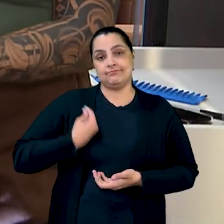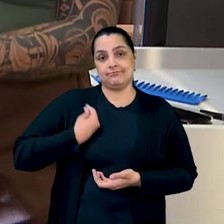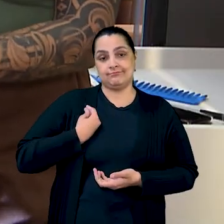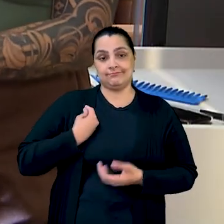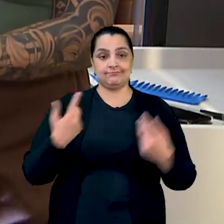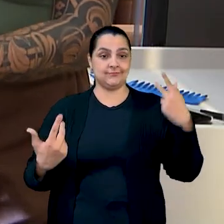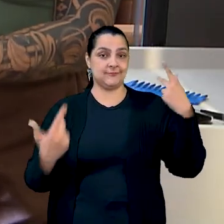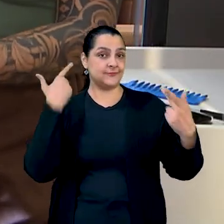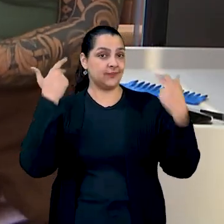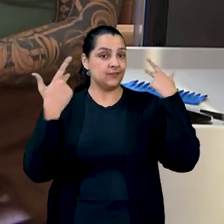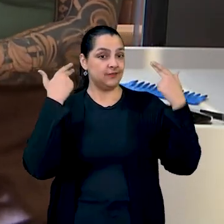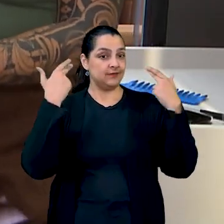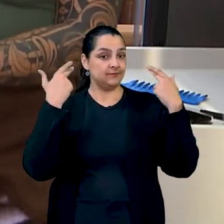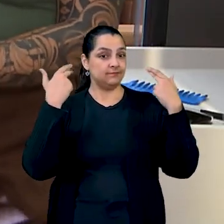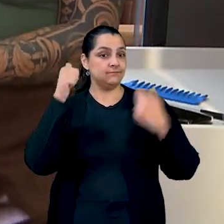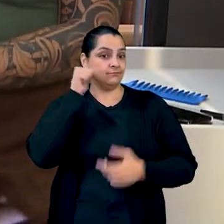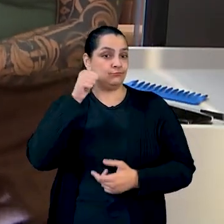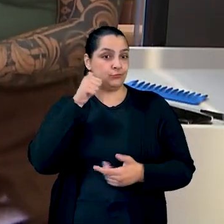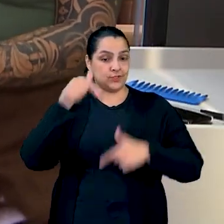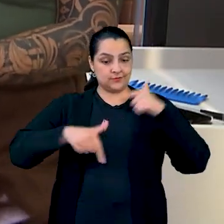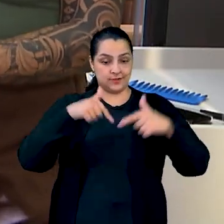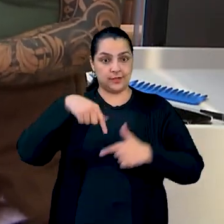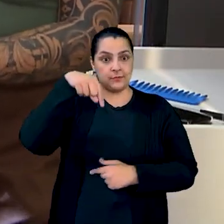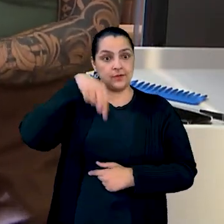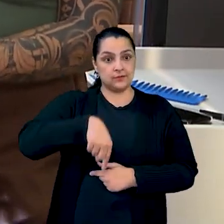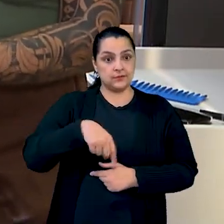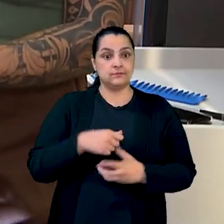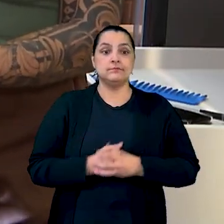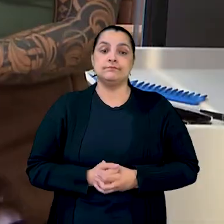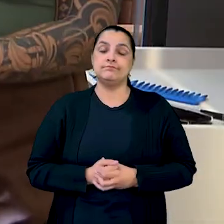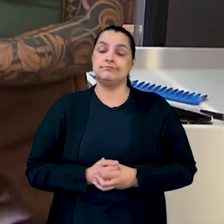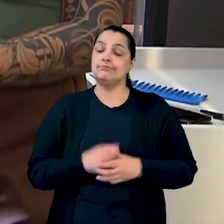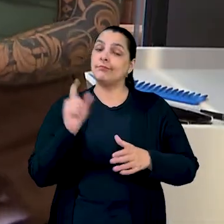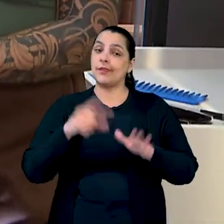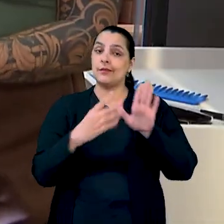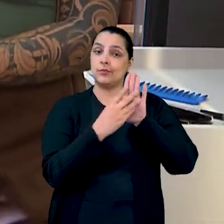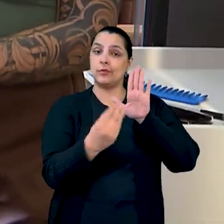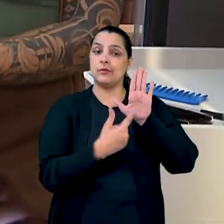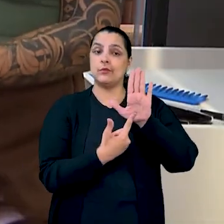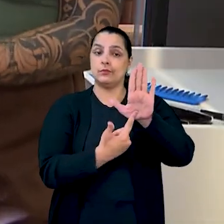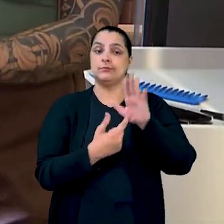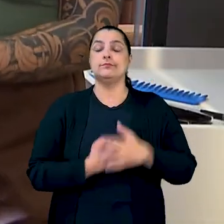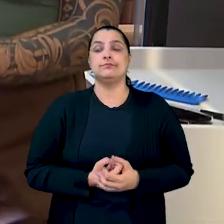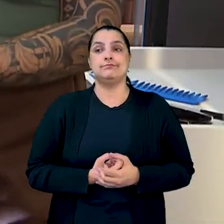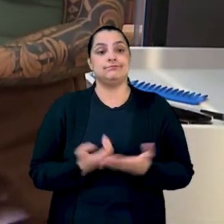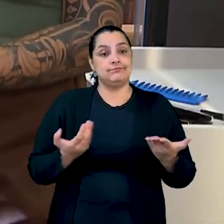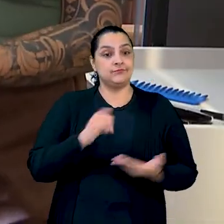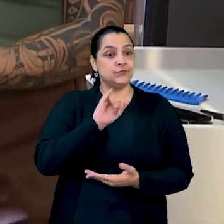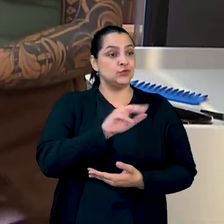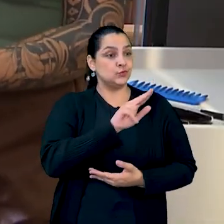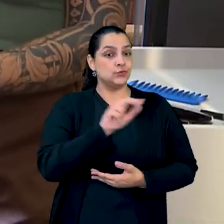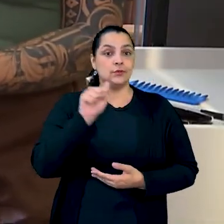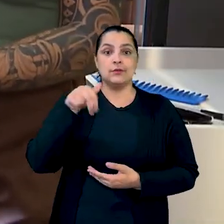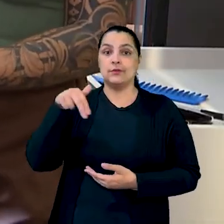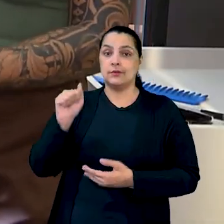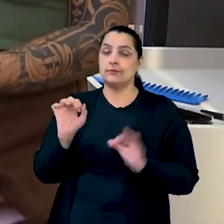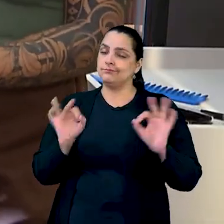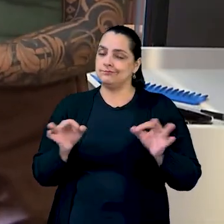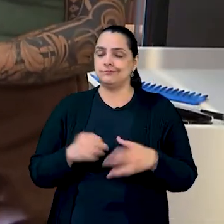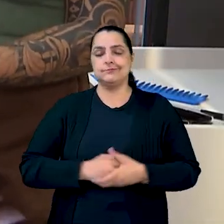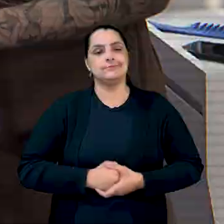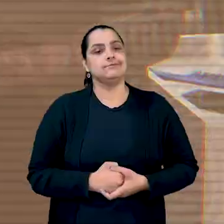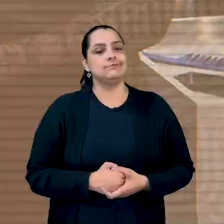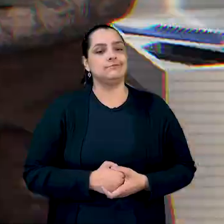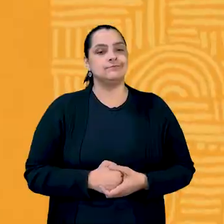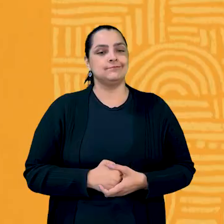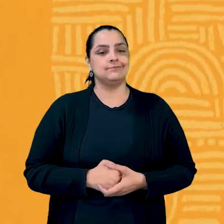Eu estou em um salão de beleza e as mulheres que trabalham aqui são um exemplo dessa combinação. Não é, Juliana? É isso